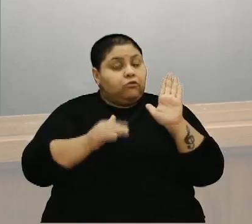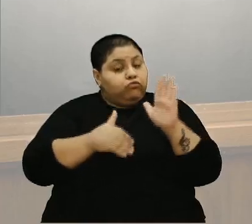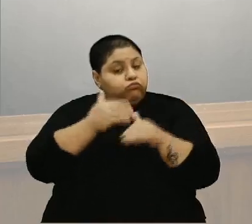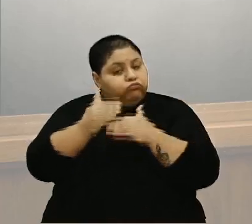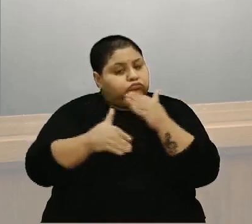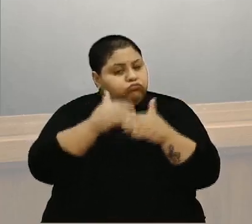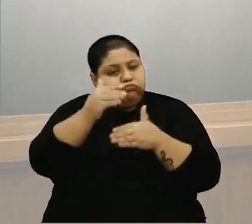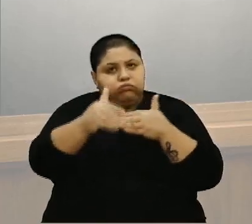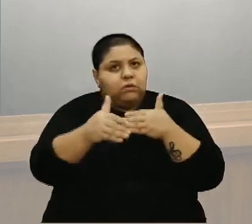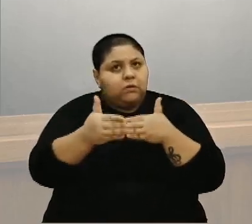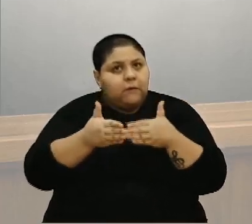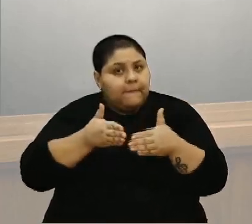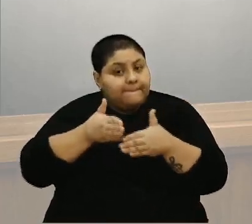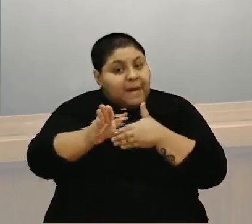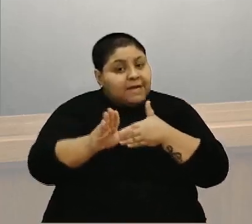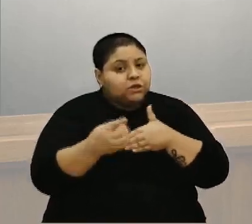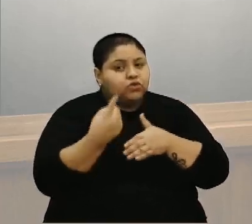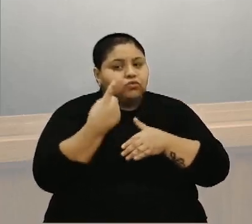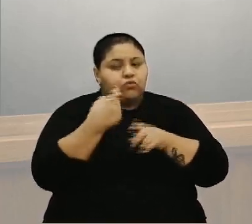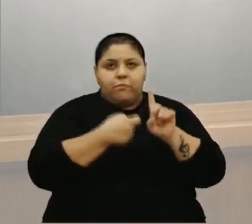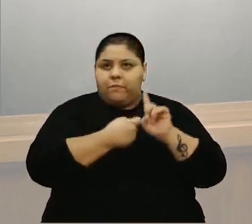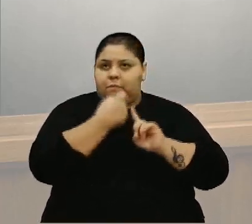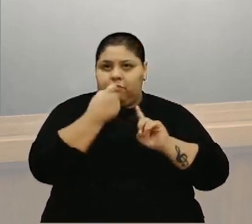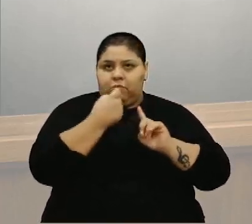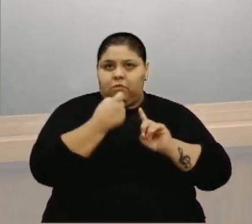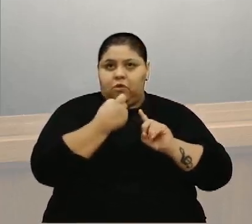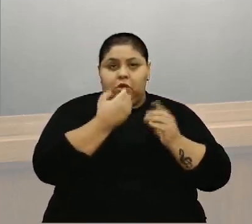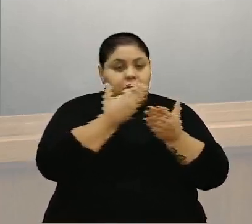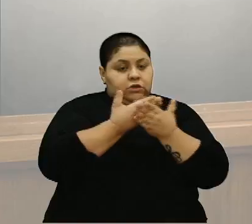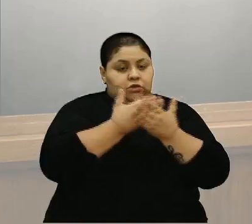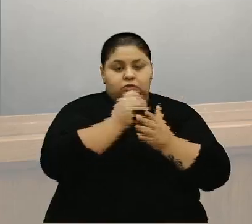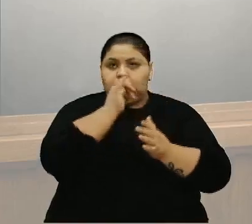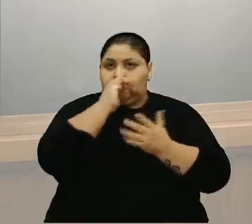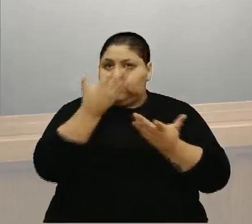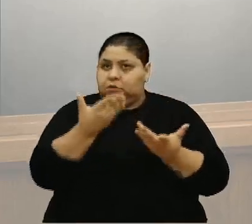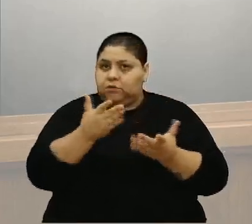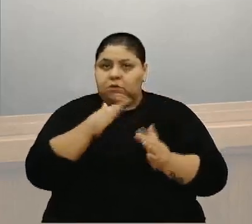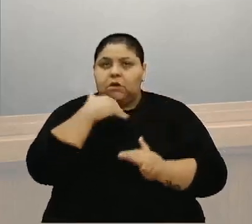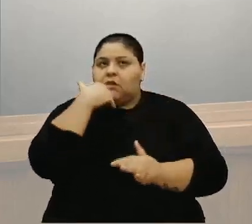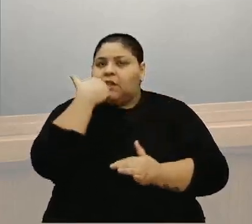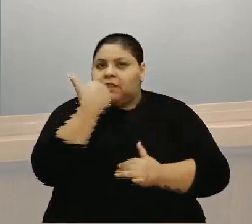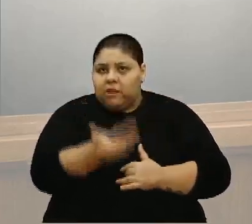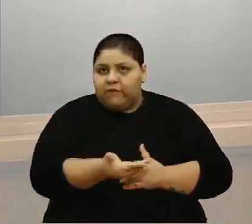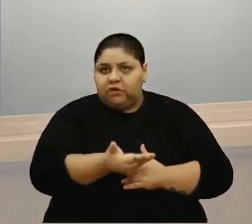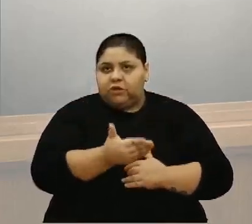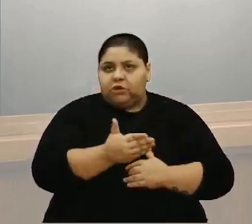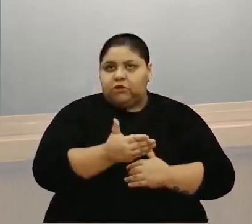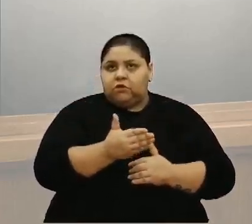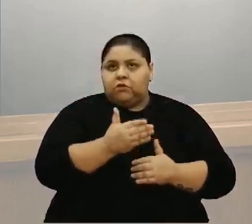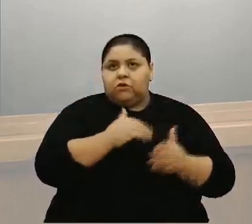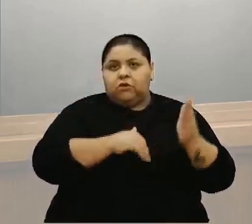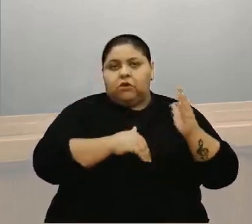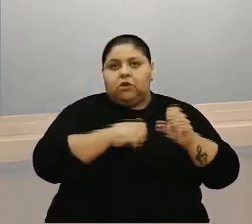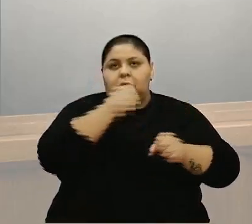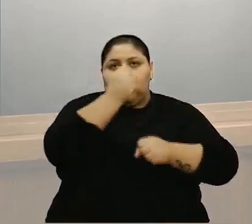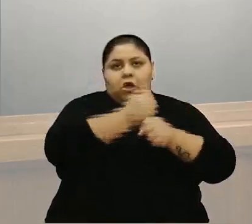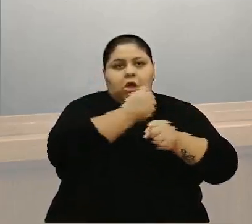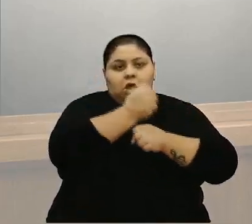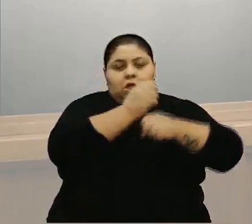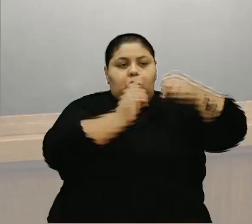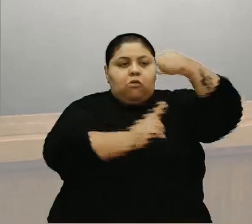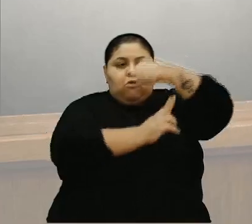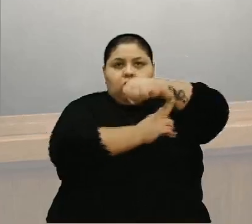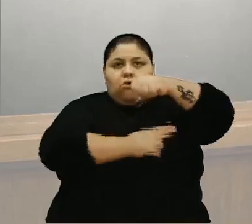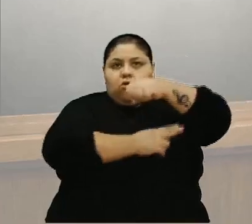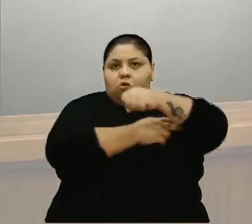do que um mês. Esse estudo, por exemplo, não adianta reconstruir as pontes lá em